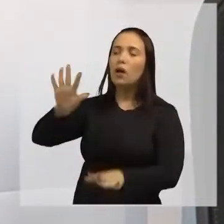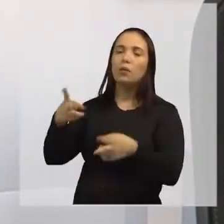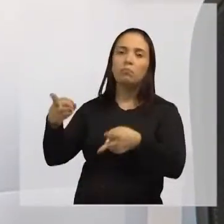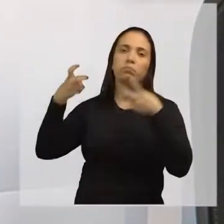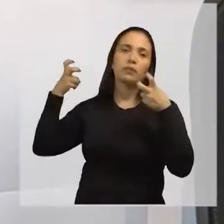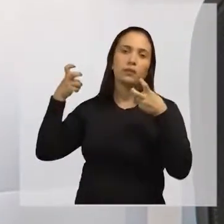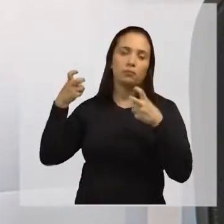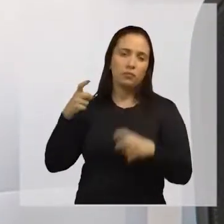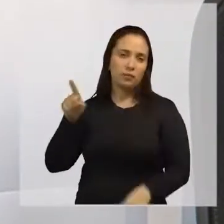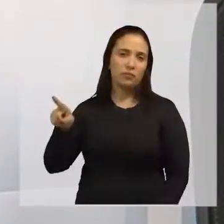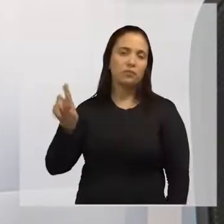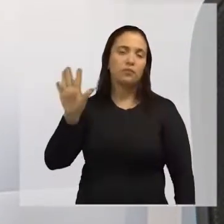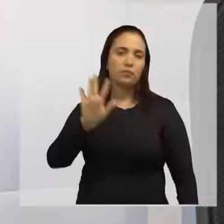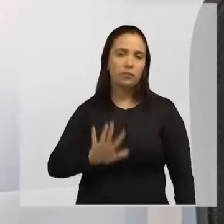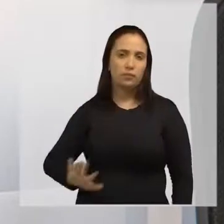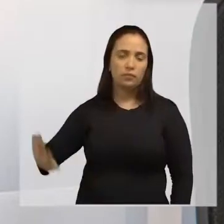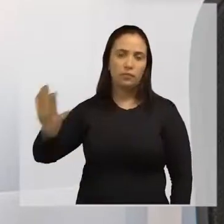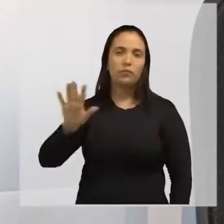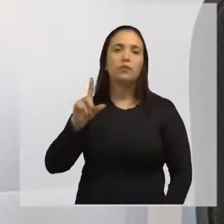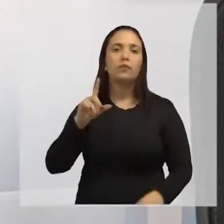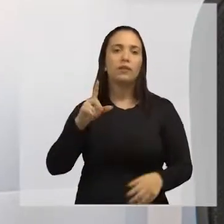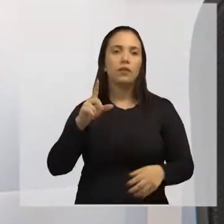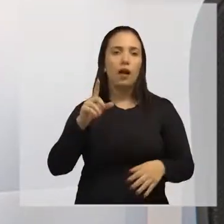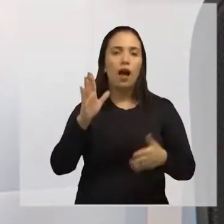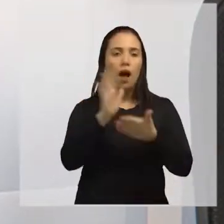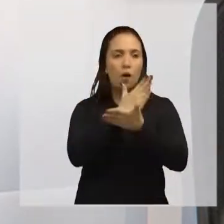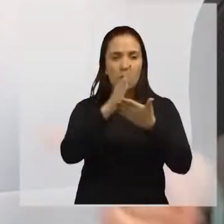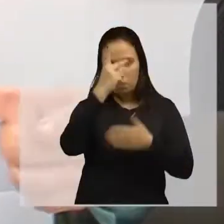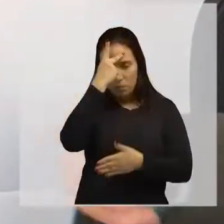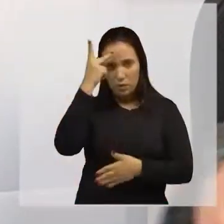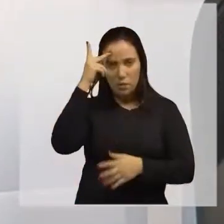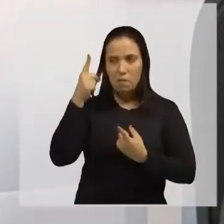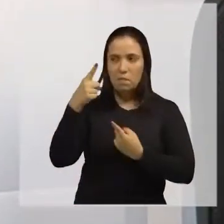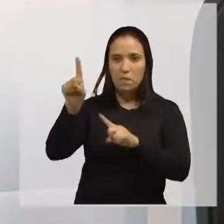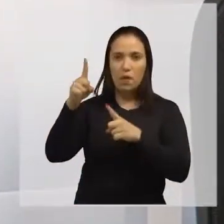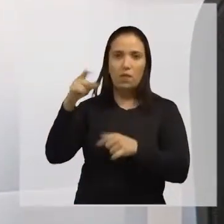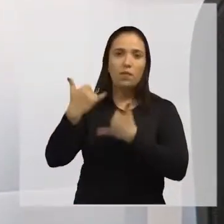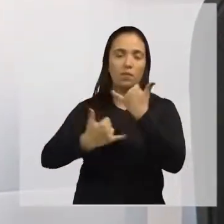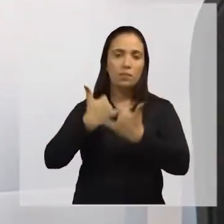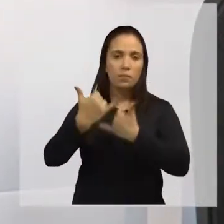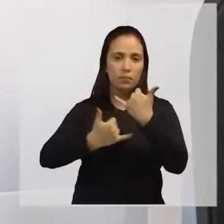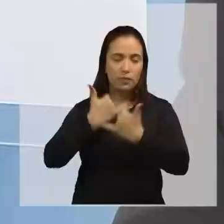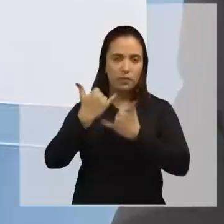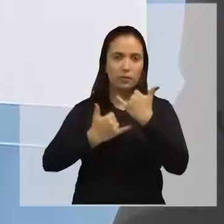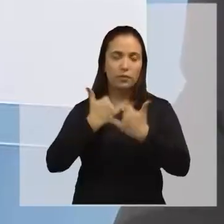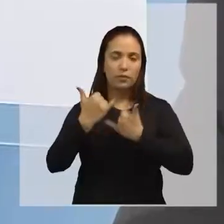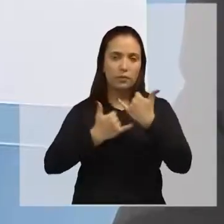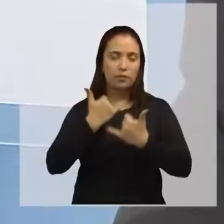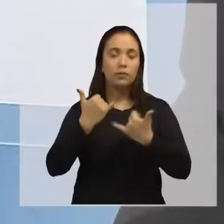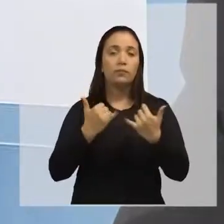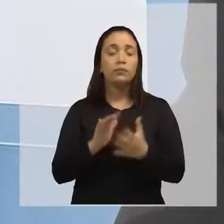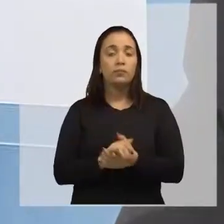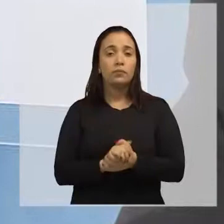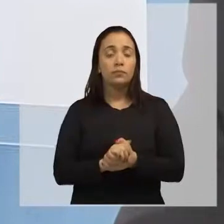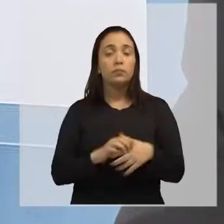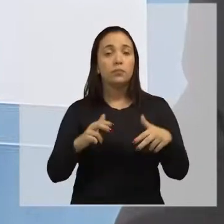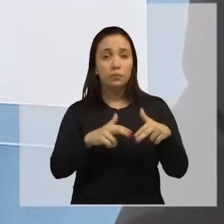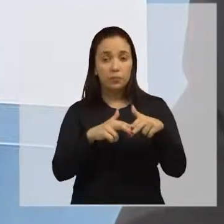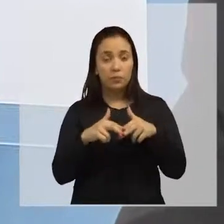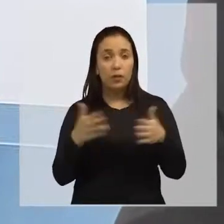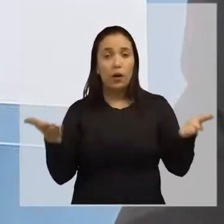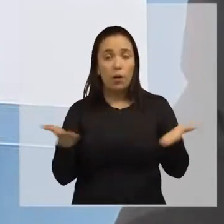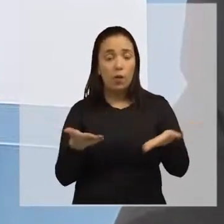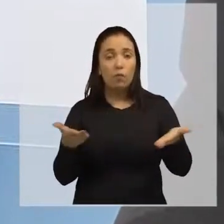faz parte hoje até de chacota que faz com um time aí. E todo esse universo que nós estamos discutindo aqui